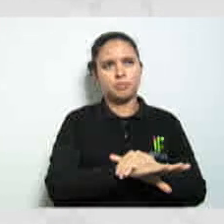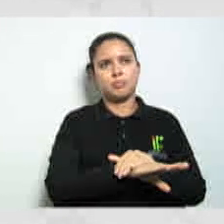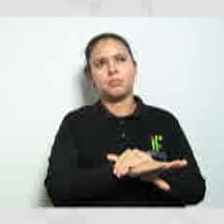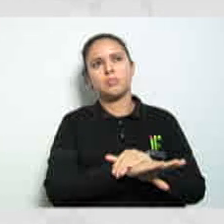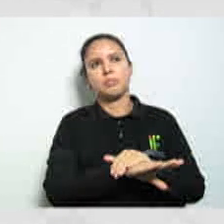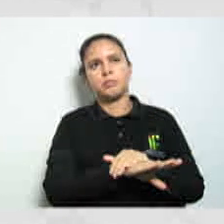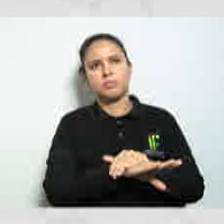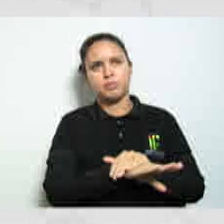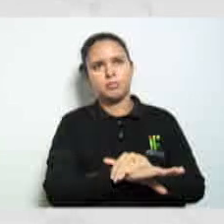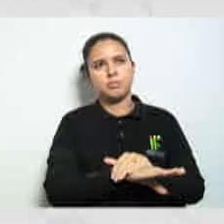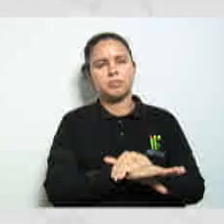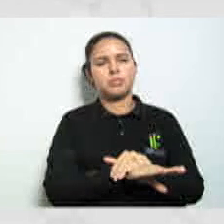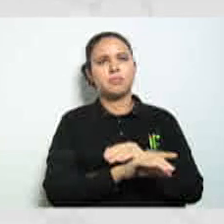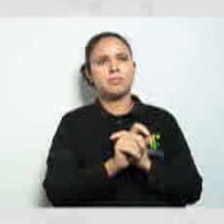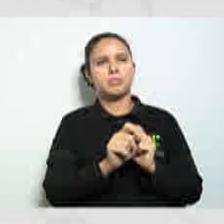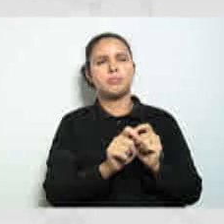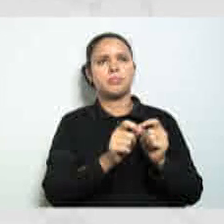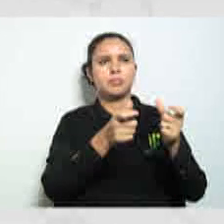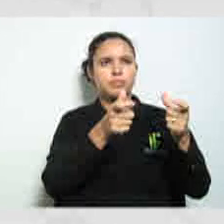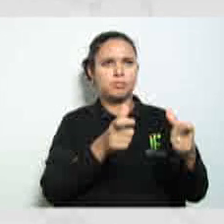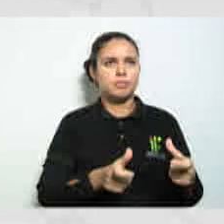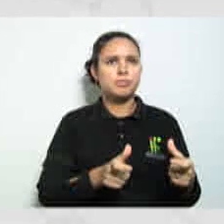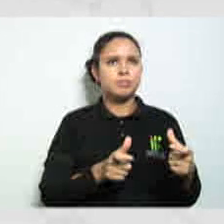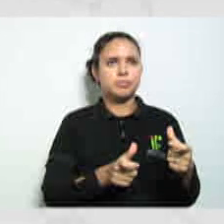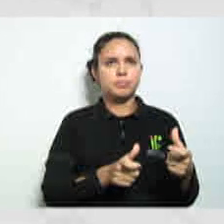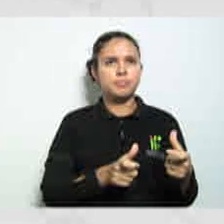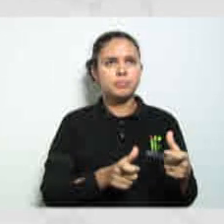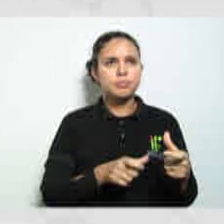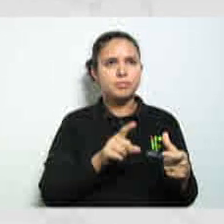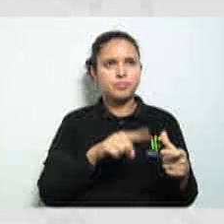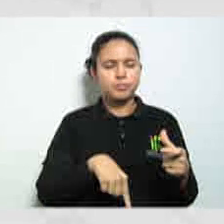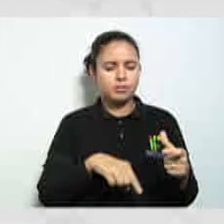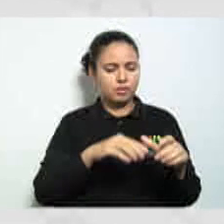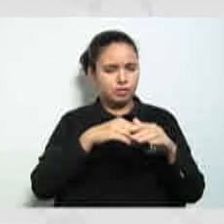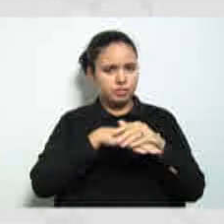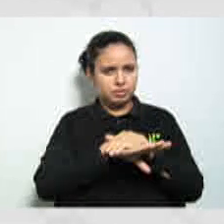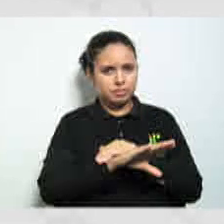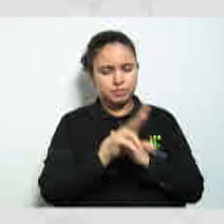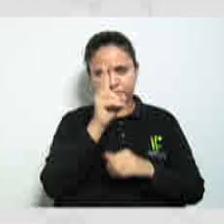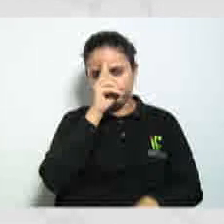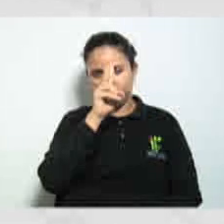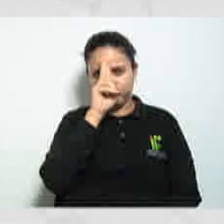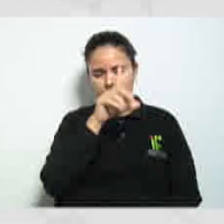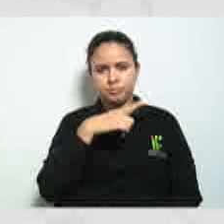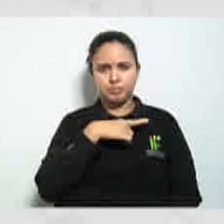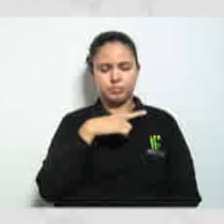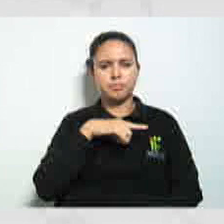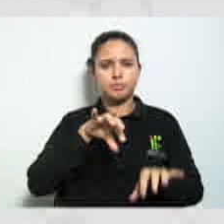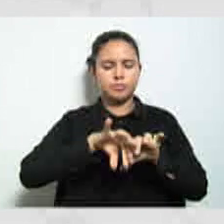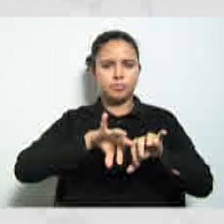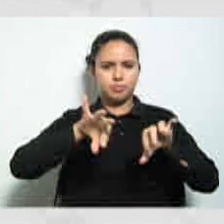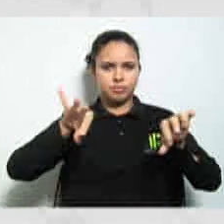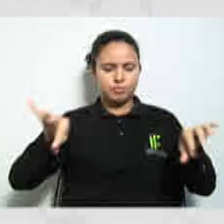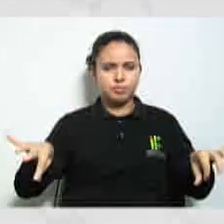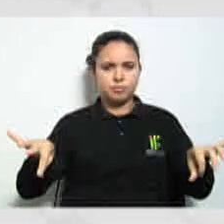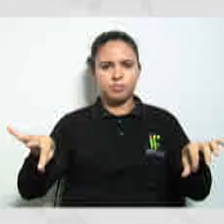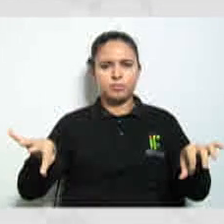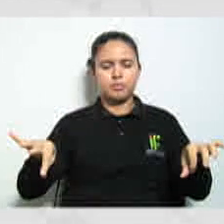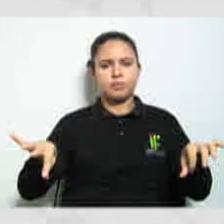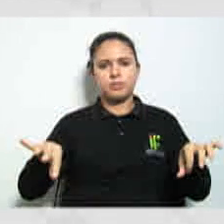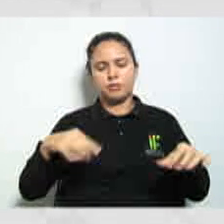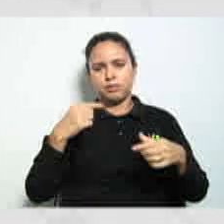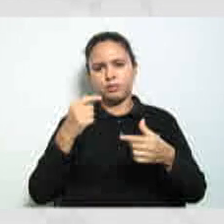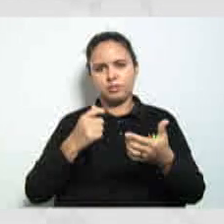dessa polpa de fruta. Foi para onde? Foi para o estoque. Lembrando que nós temos que separar operações